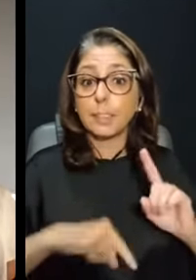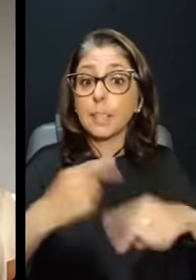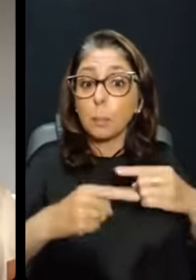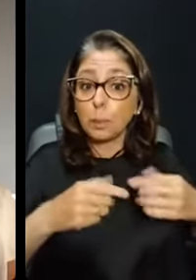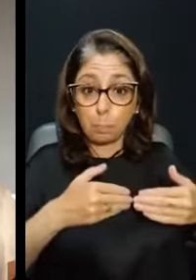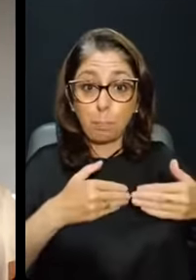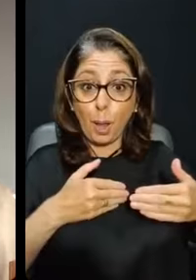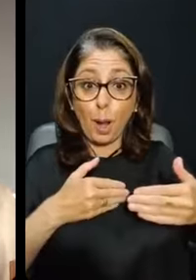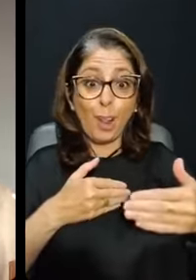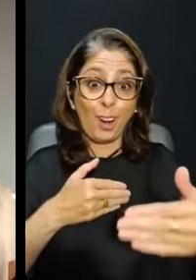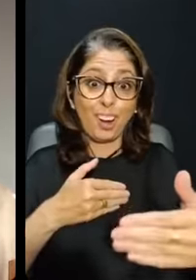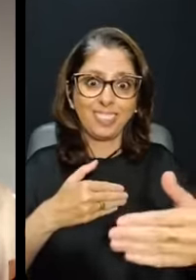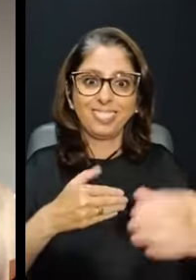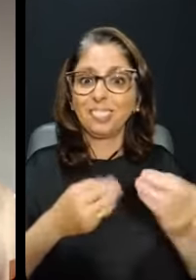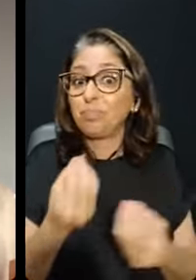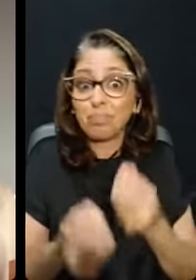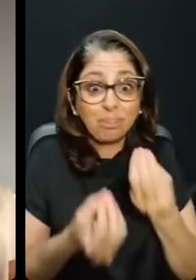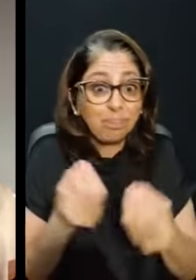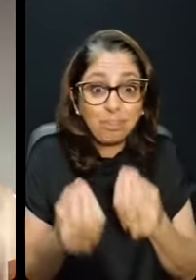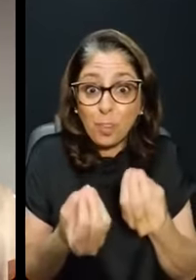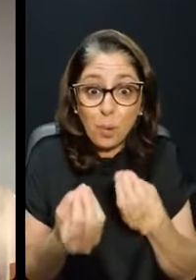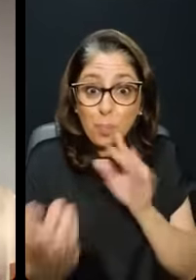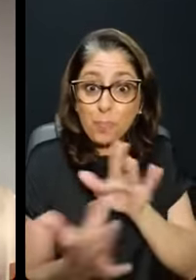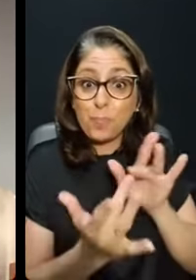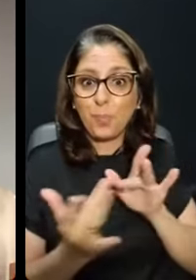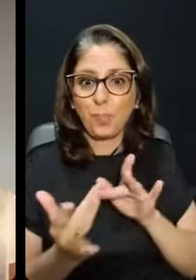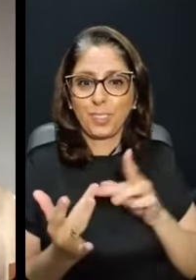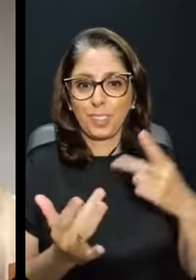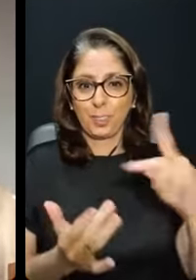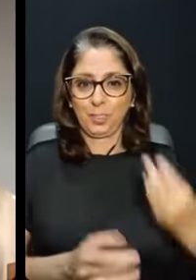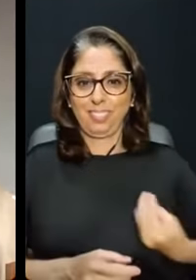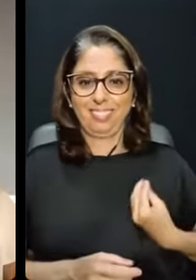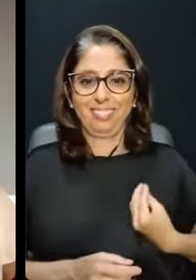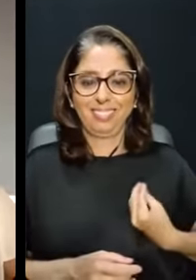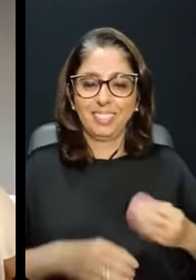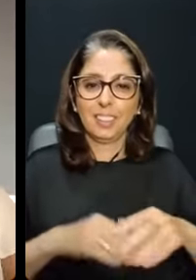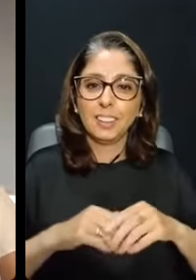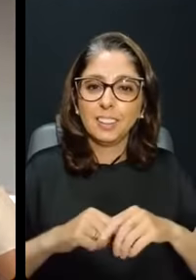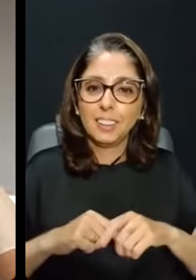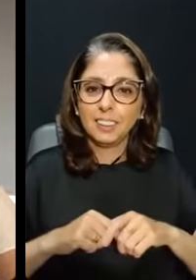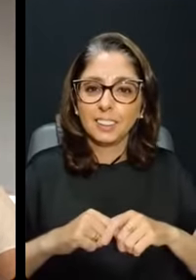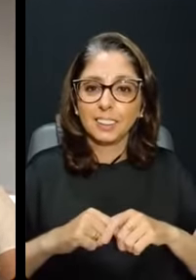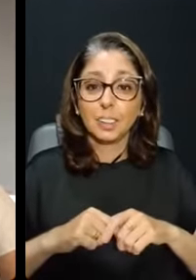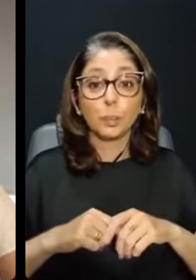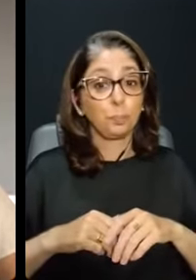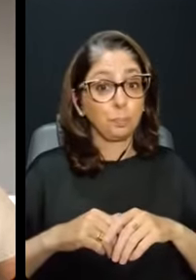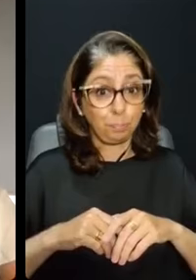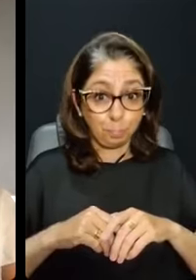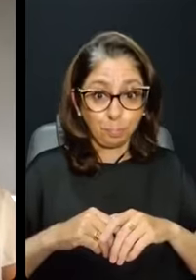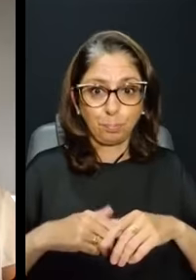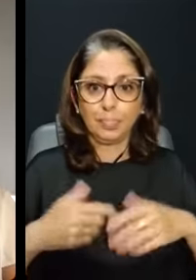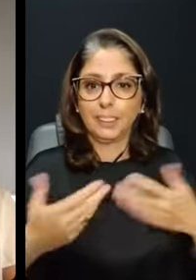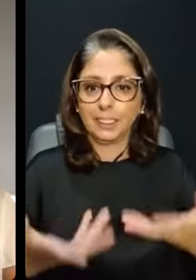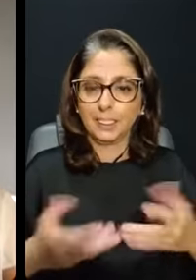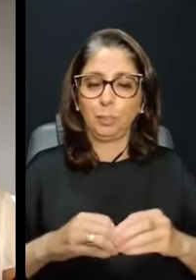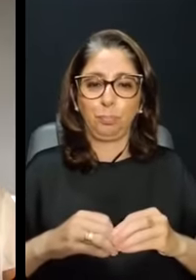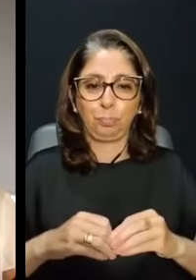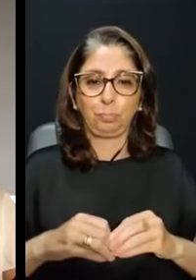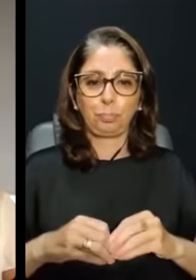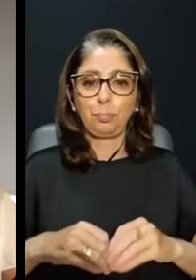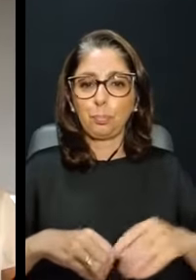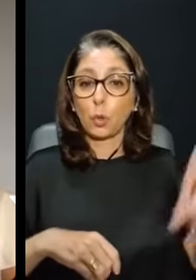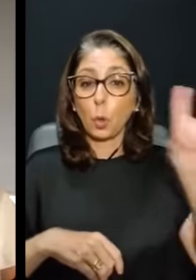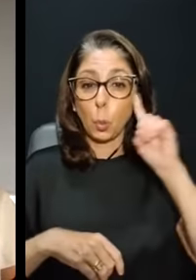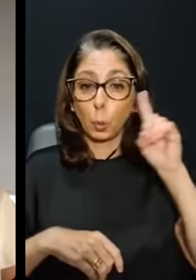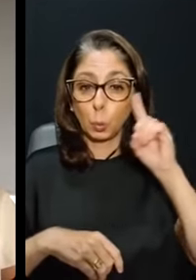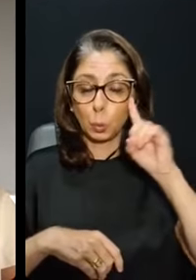demandas começaram a surgir e você foi direcionando a carreira, então? As demandas, elas começaram a surgir muito pingadinhos, né? No